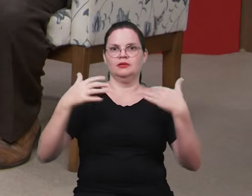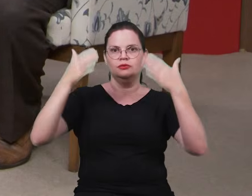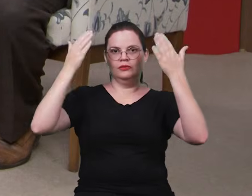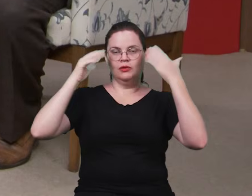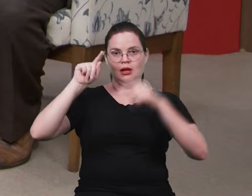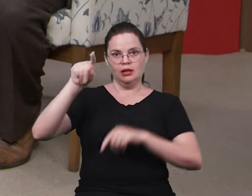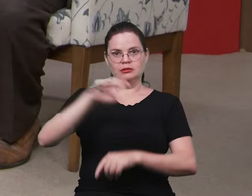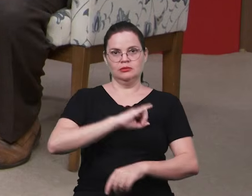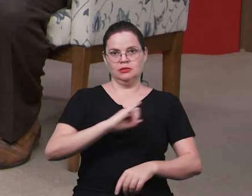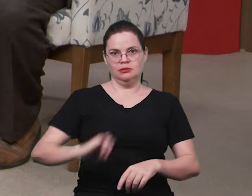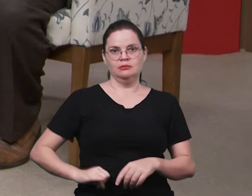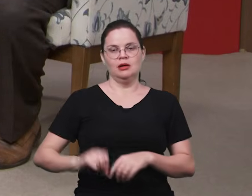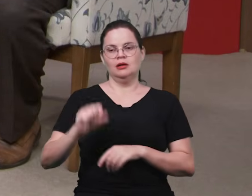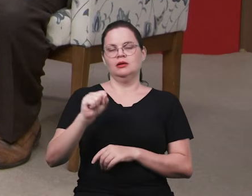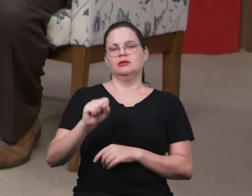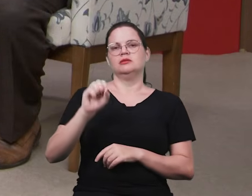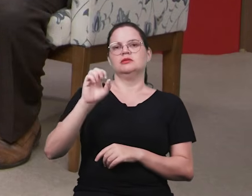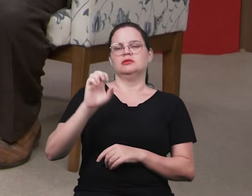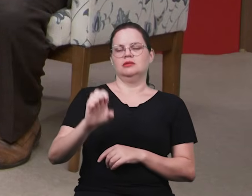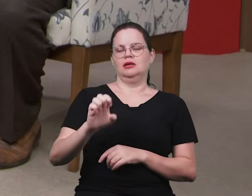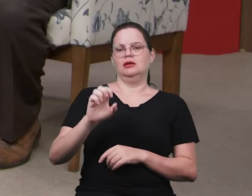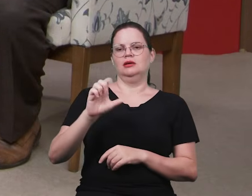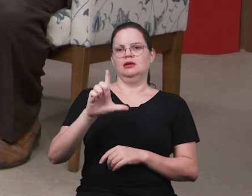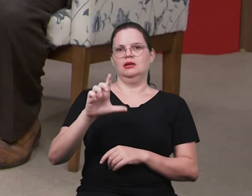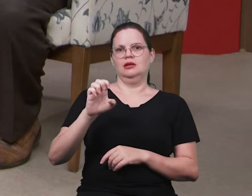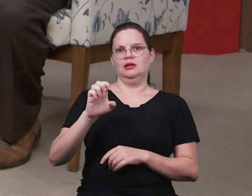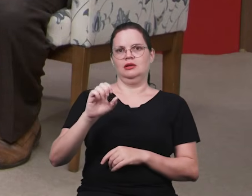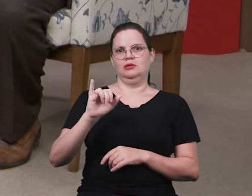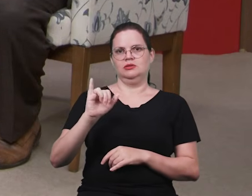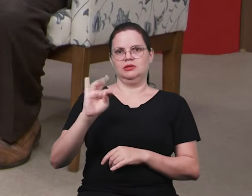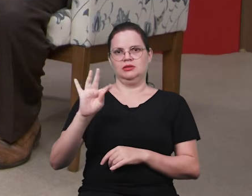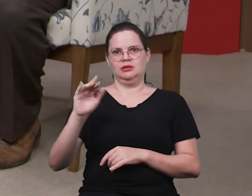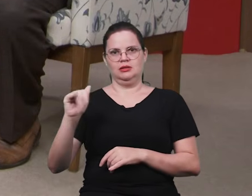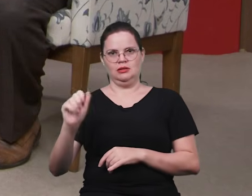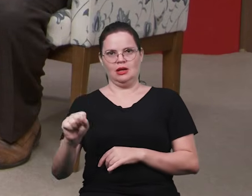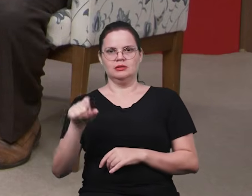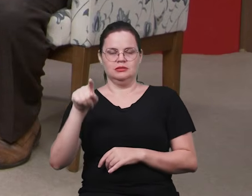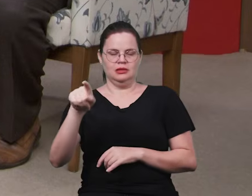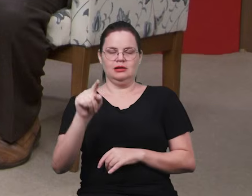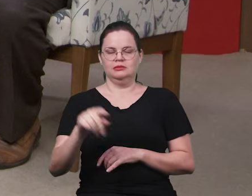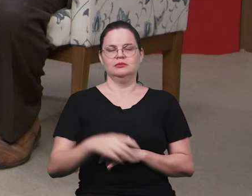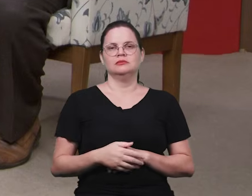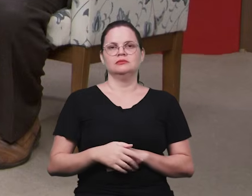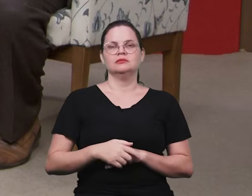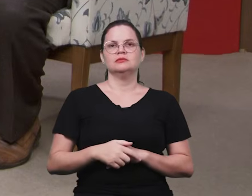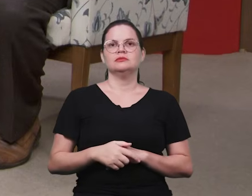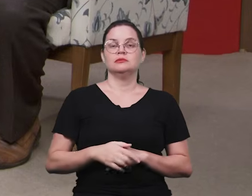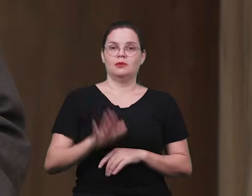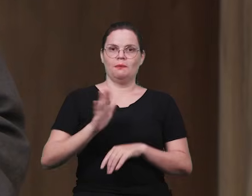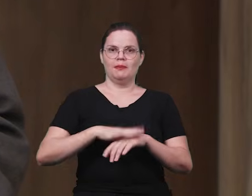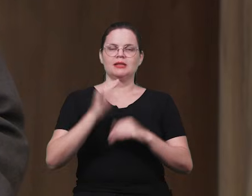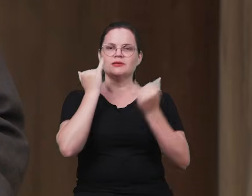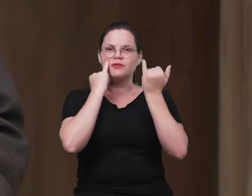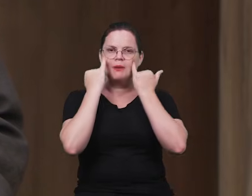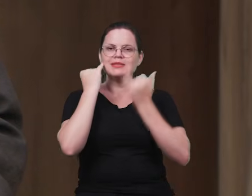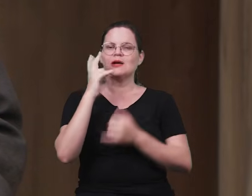do norte. Né? Exatamente. Então, nós teremos mais informações sobre